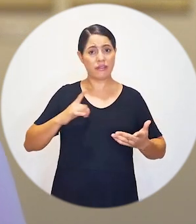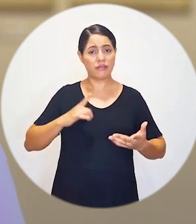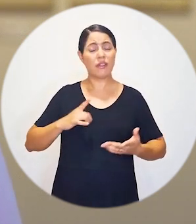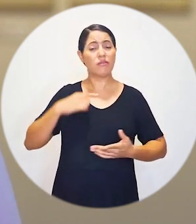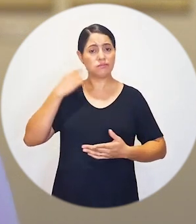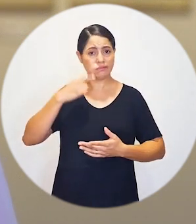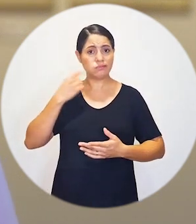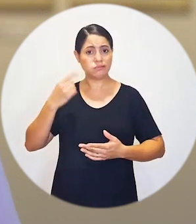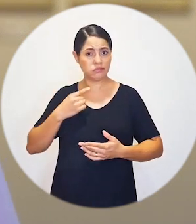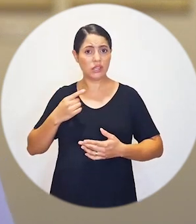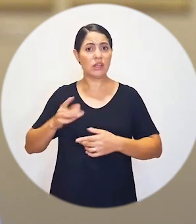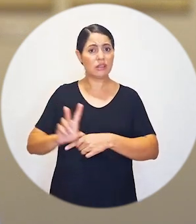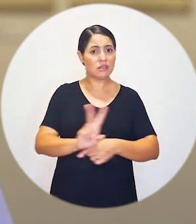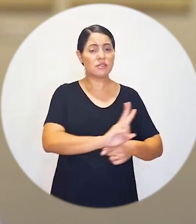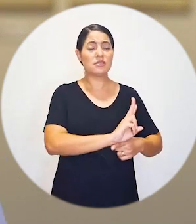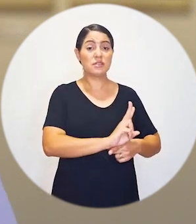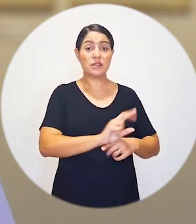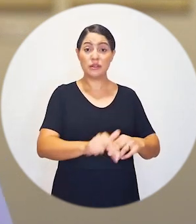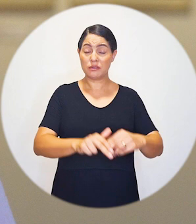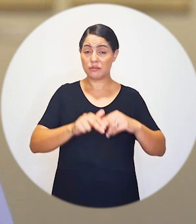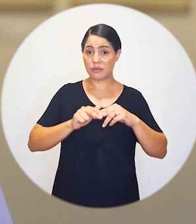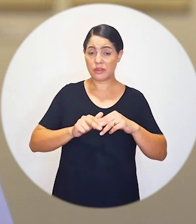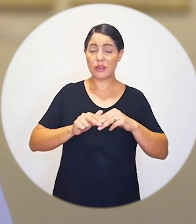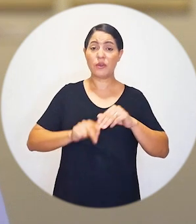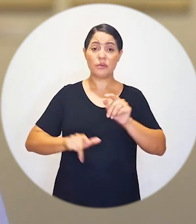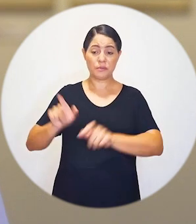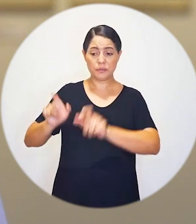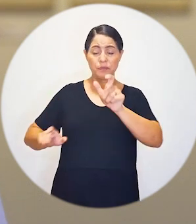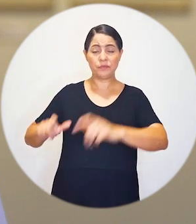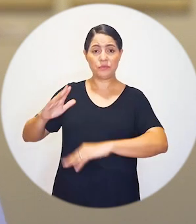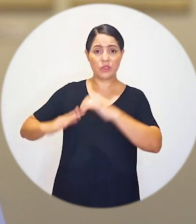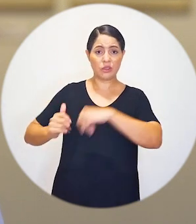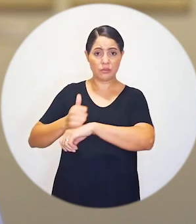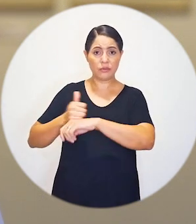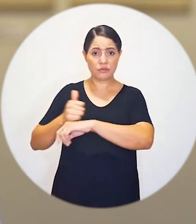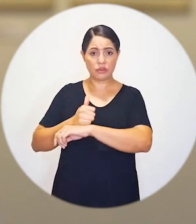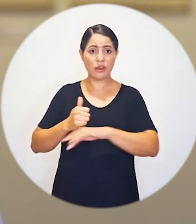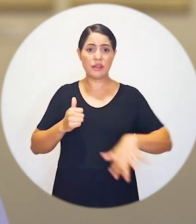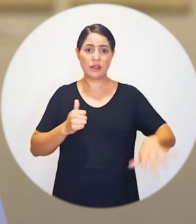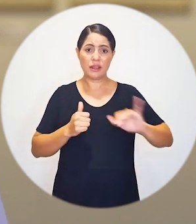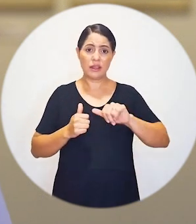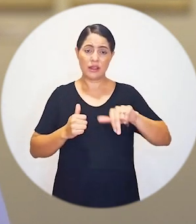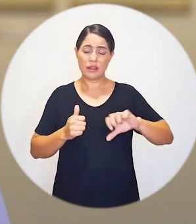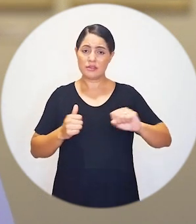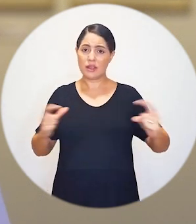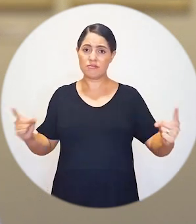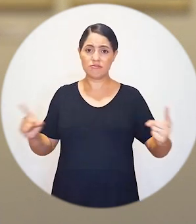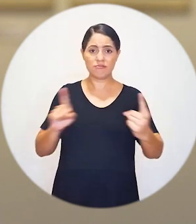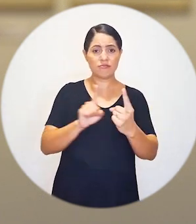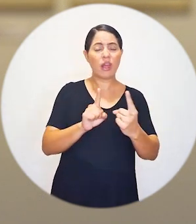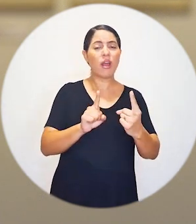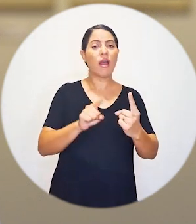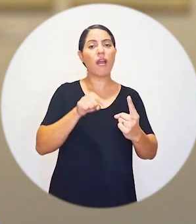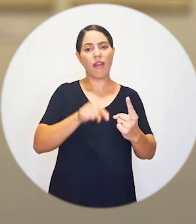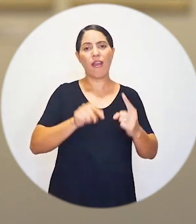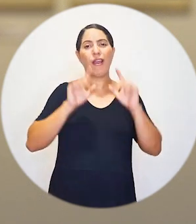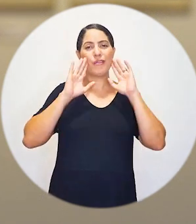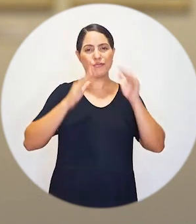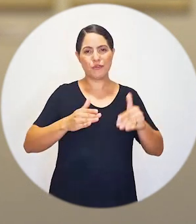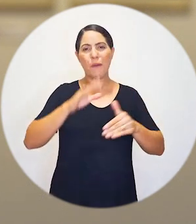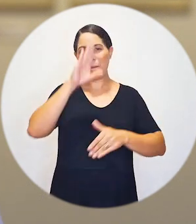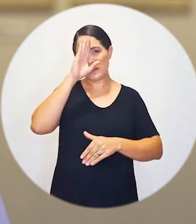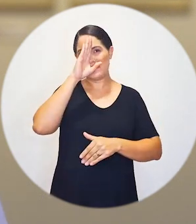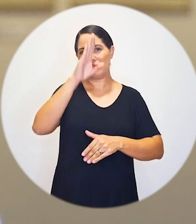da advocacia. A questão do atendimento dos profissionais nas agências do INSS é central para todos